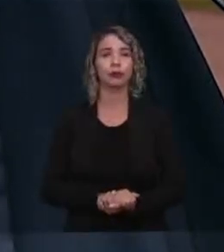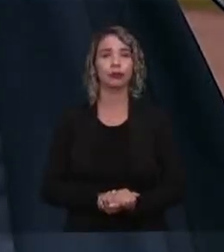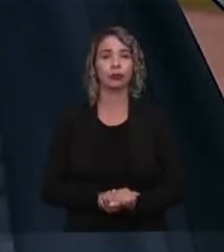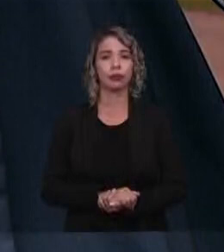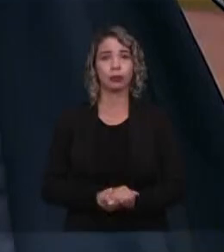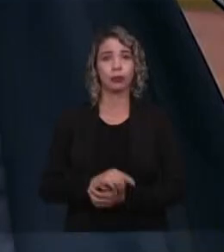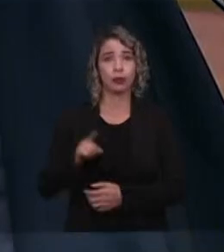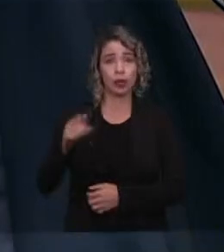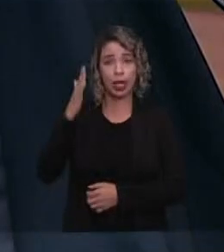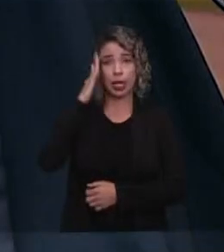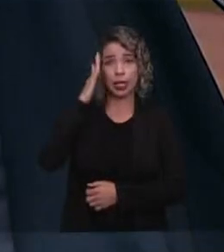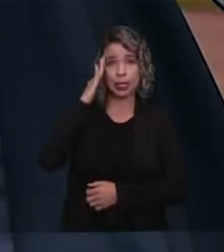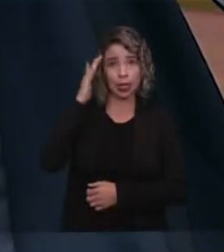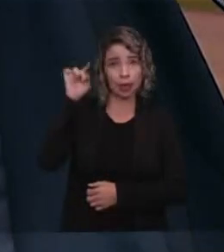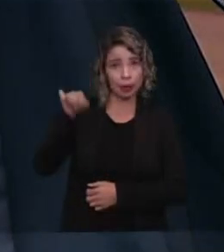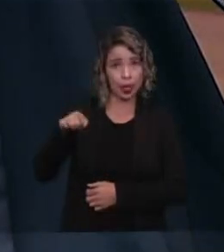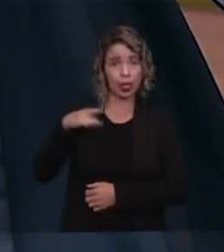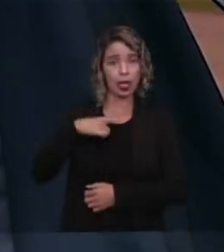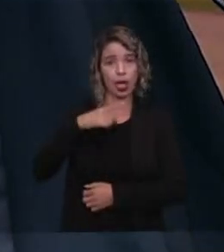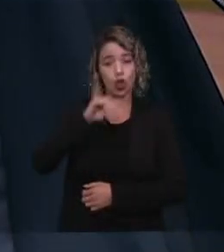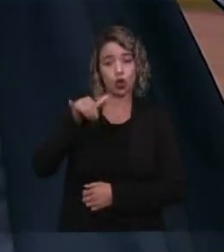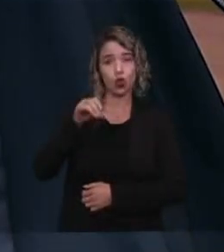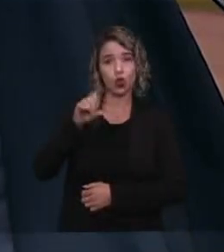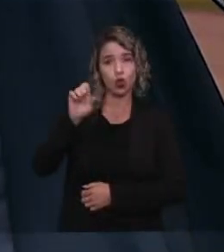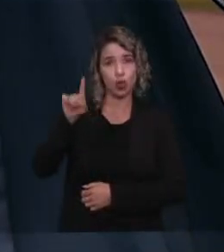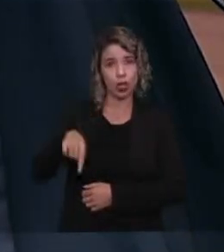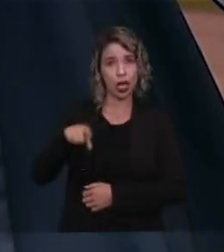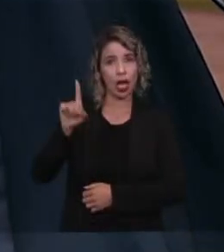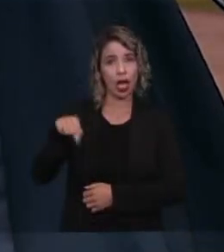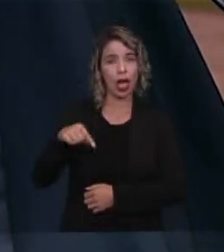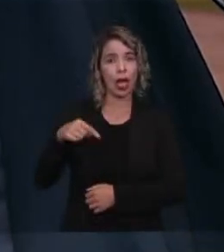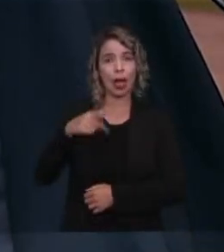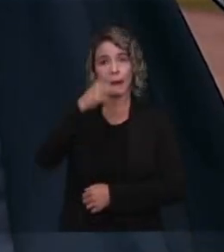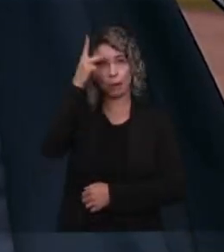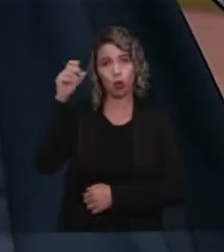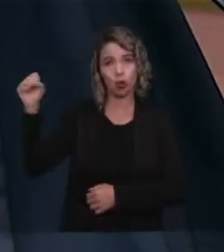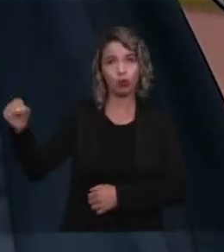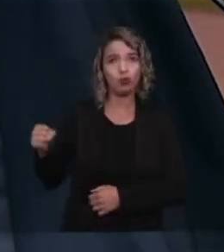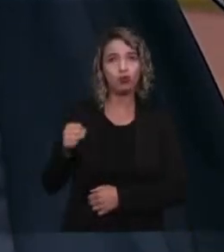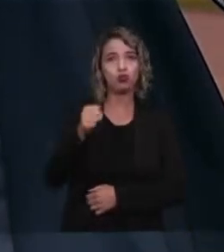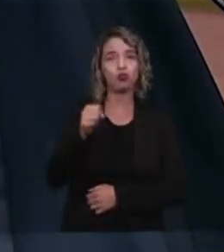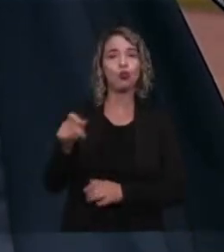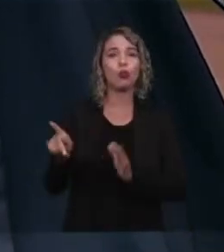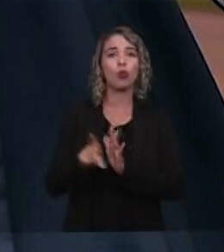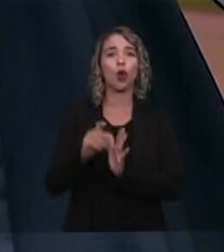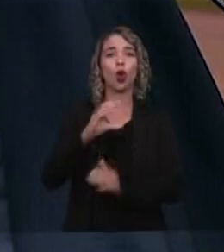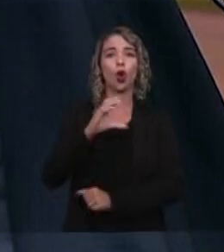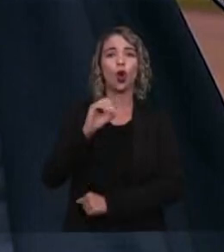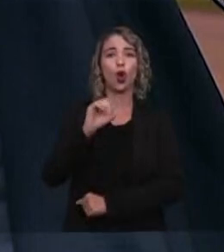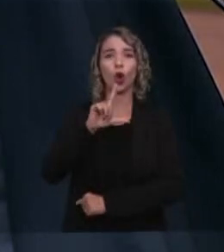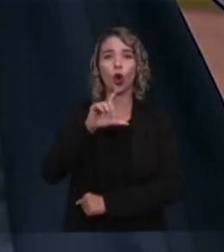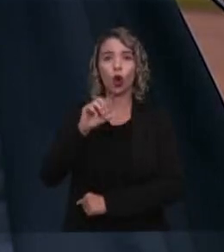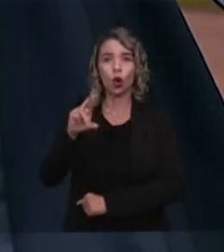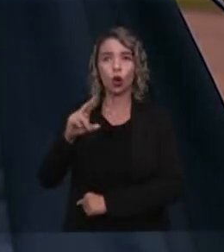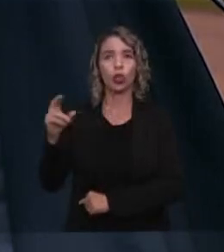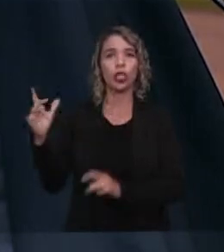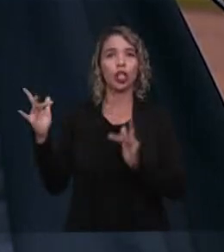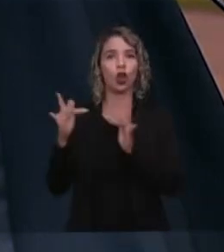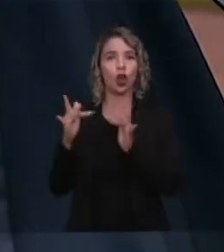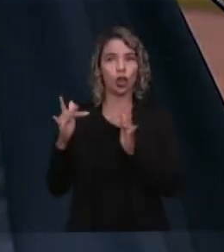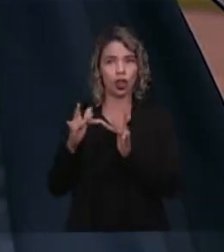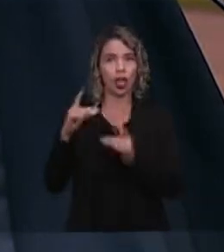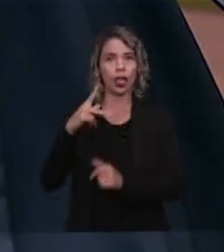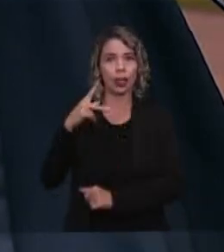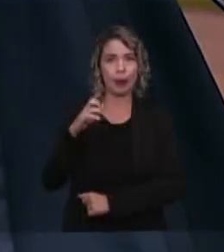que sabia que José Zonis era uma pessoa colocada na BR Distribuidora por Fernando Collor, que sabia do estreito vínculo de Pedro Paulo e Fernando